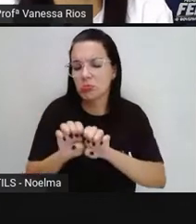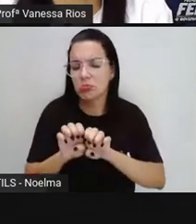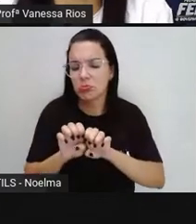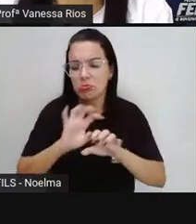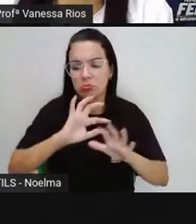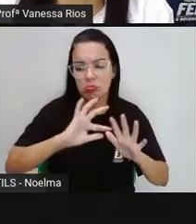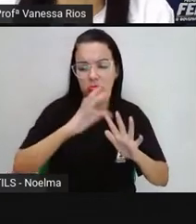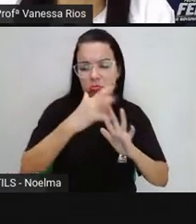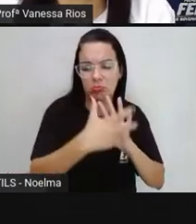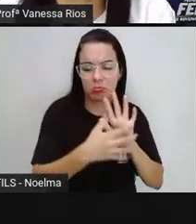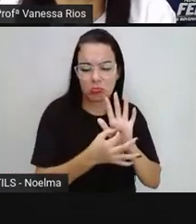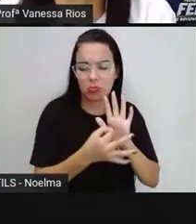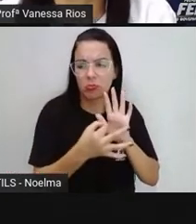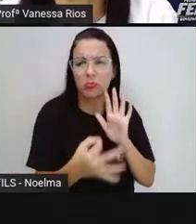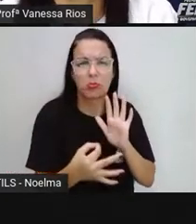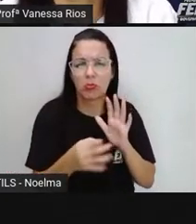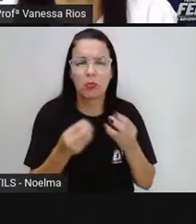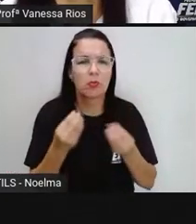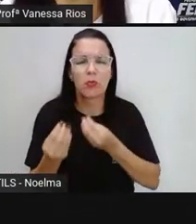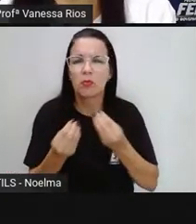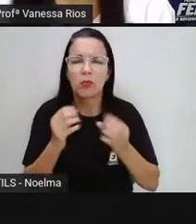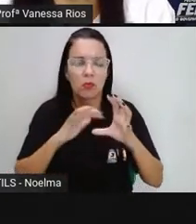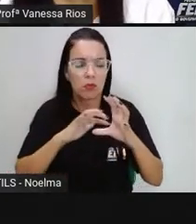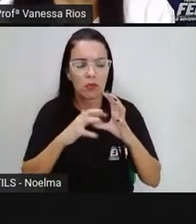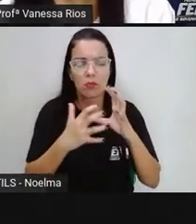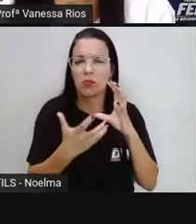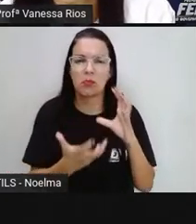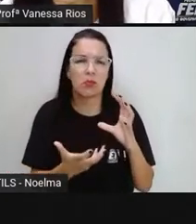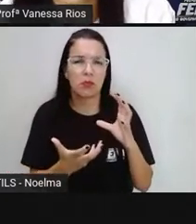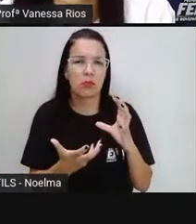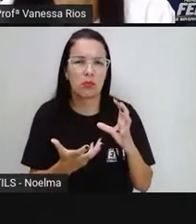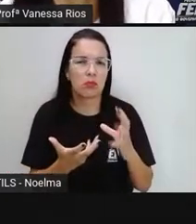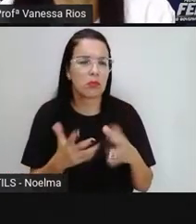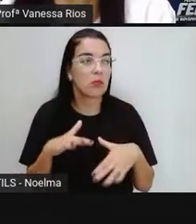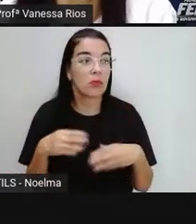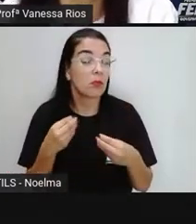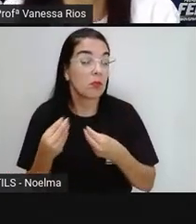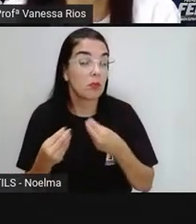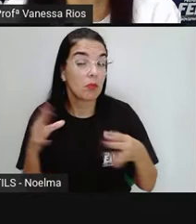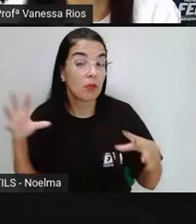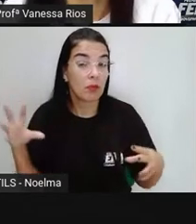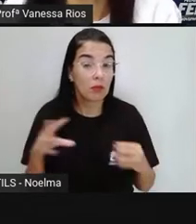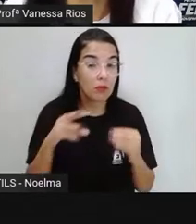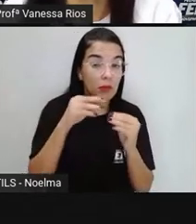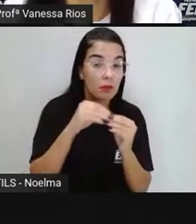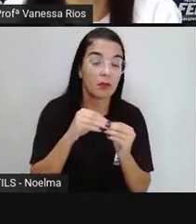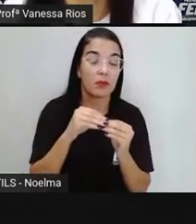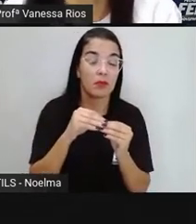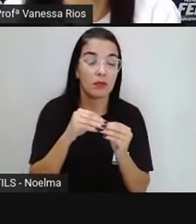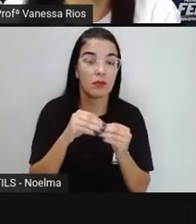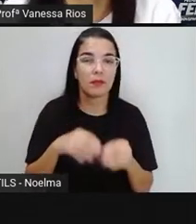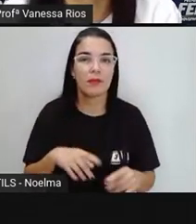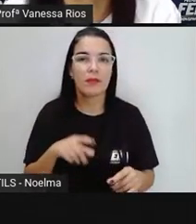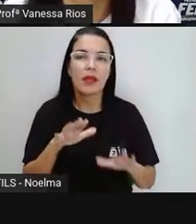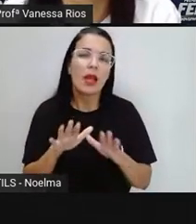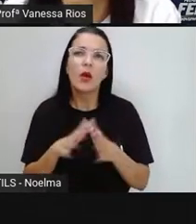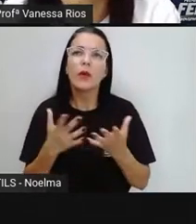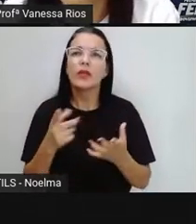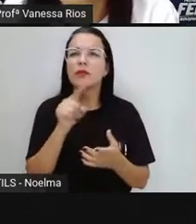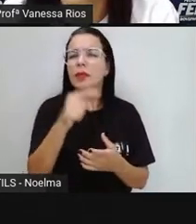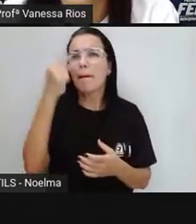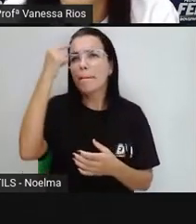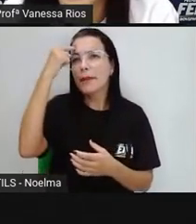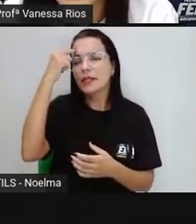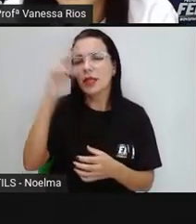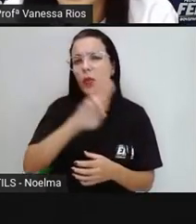quais as características, né, desse gênero textual? Quando você pensa em resenha, o que é